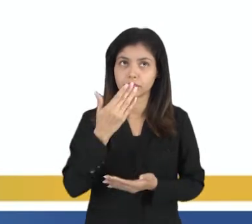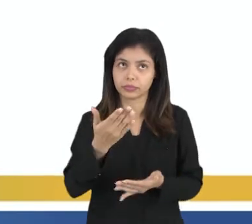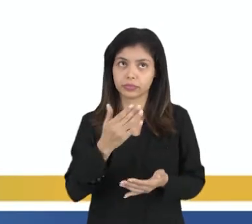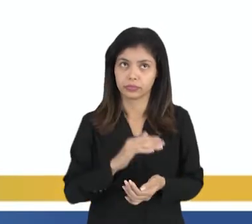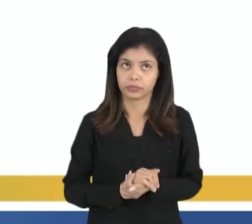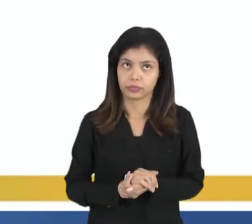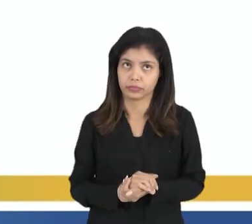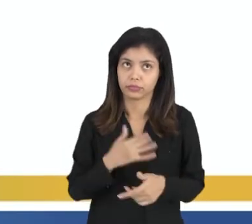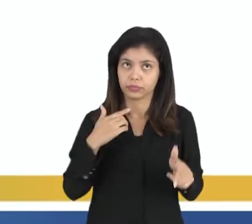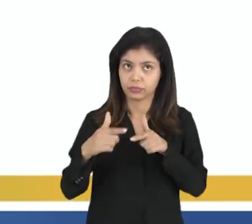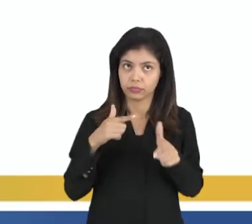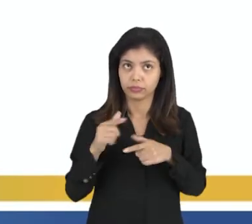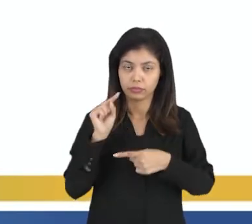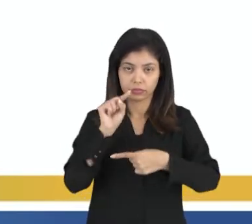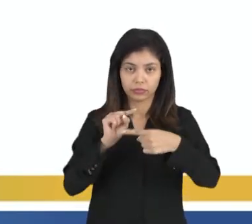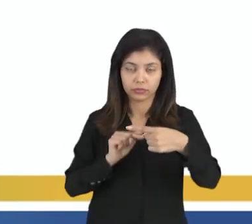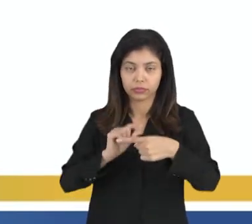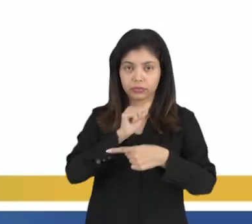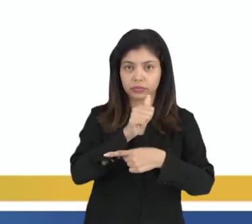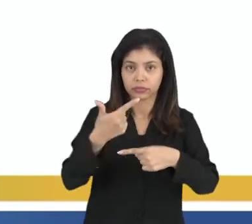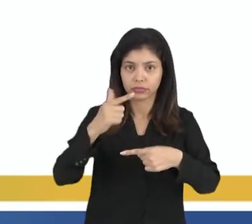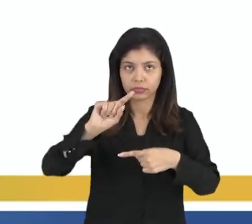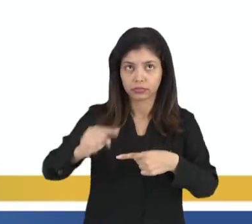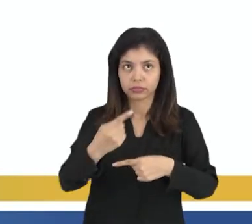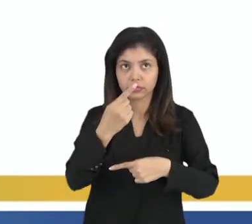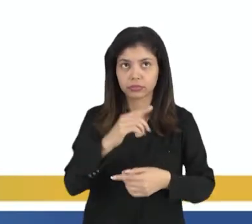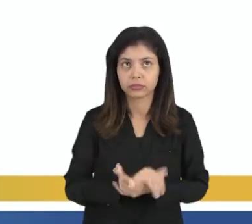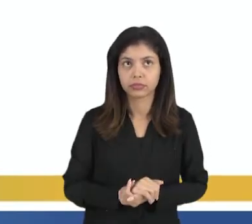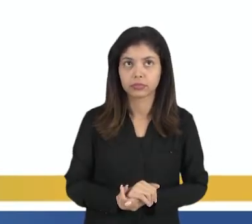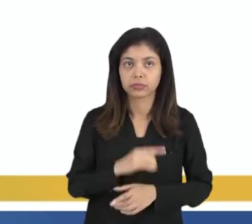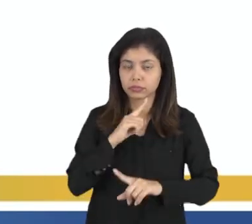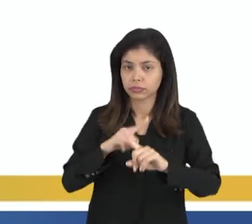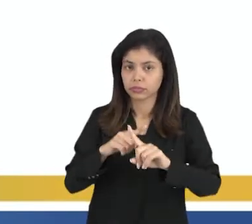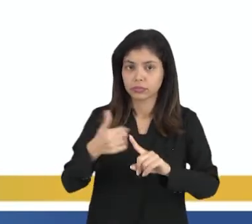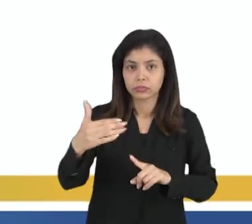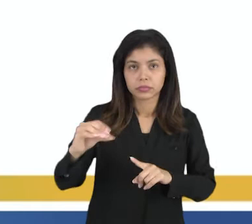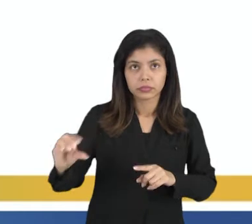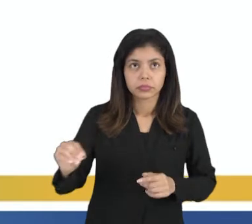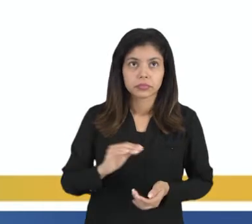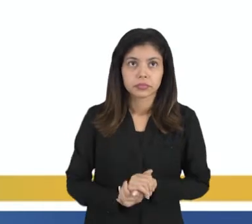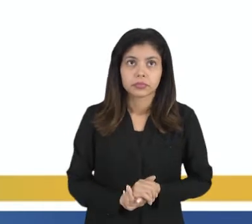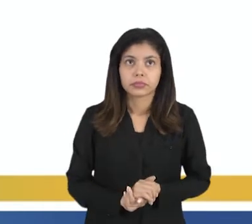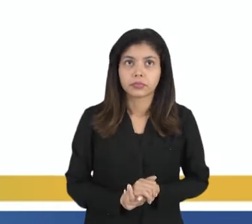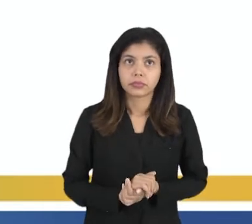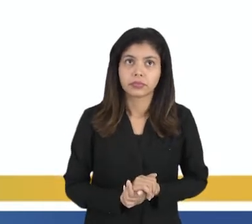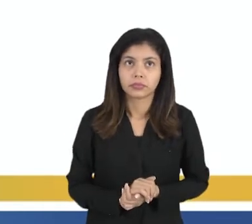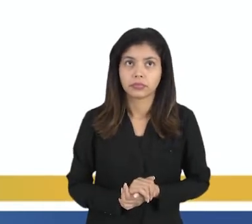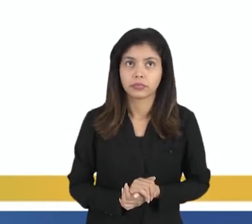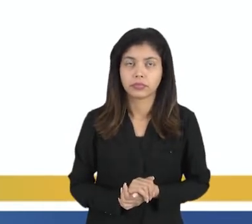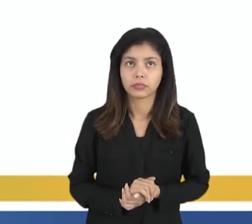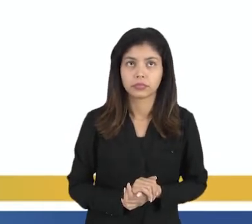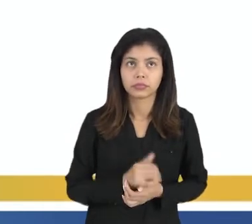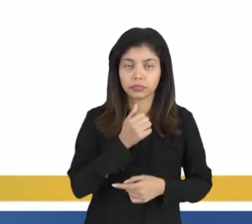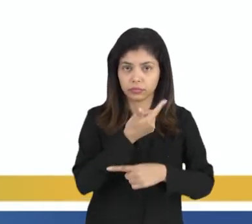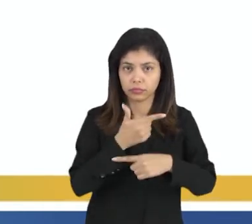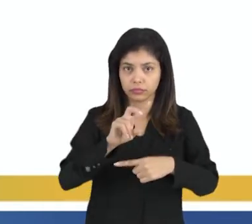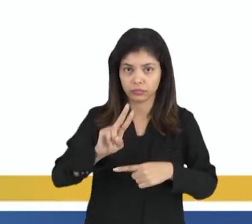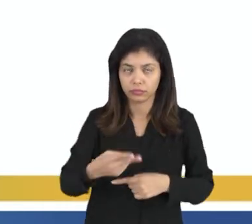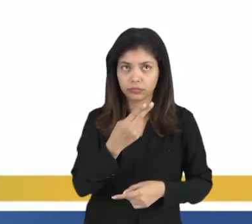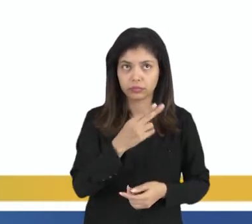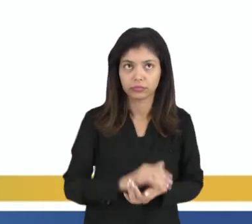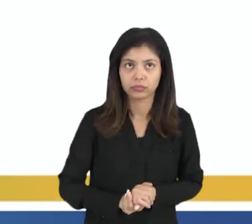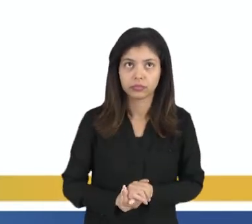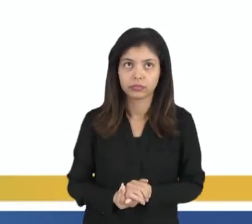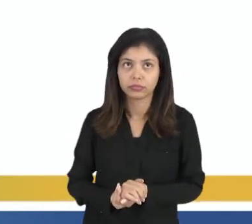pessoal. Trabalho dividido pela quantidade de calor fornecida vezes 100, para dar em percentual, tá? Então, o trabalho foi o quê?